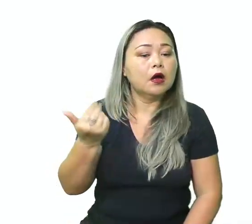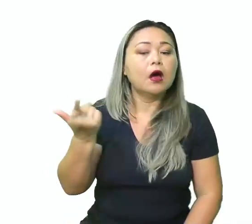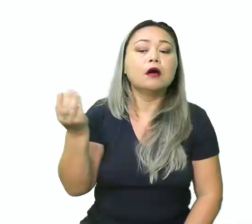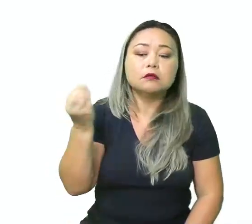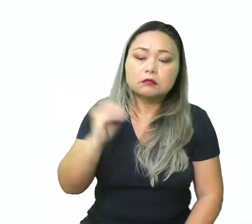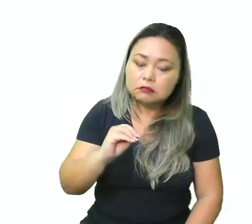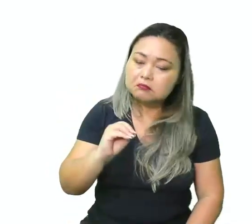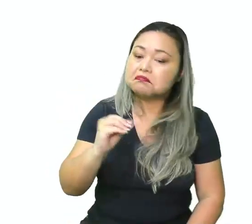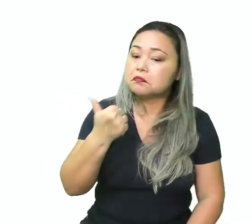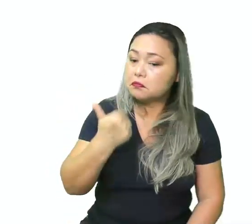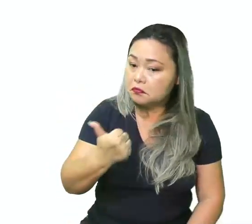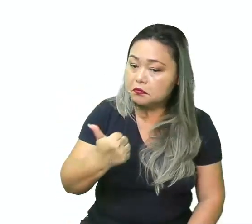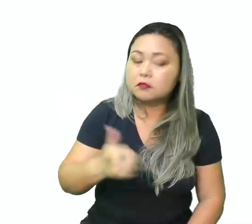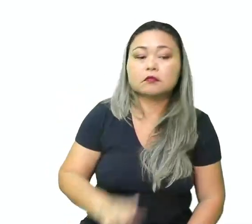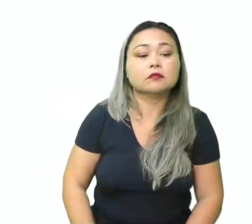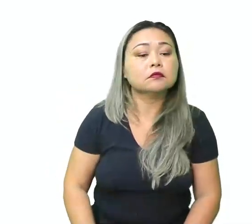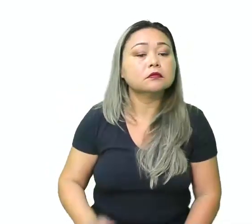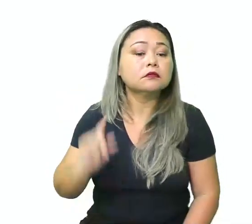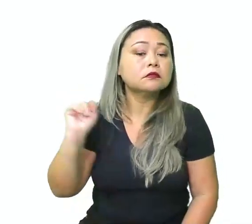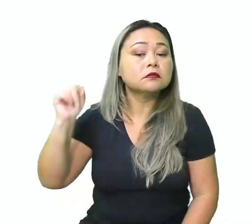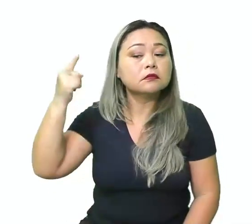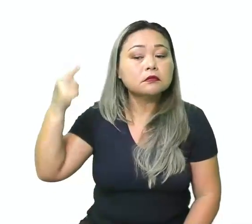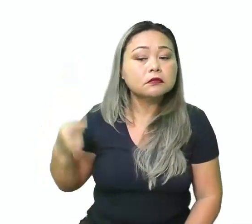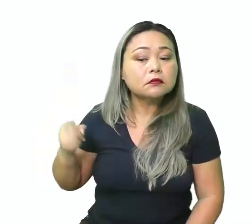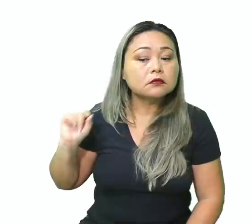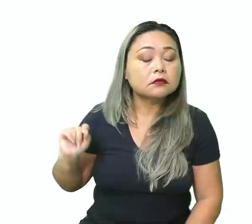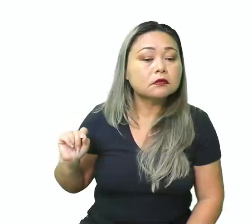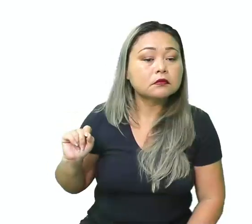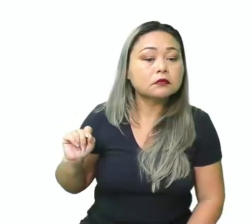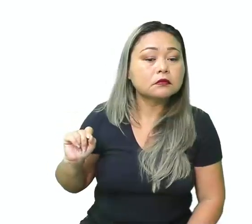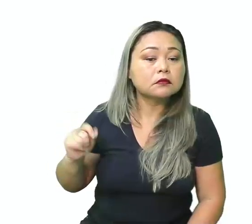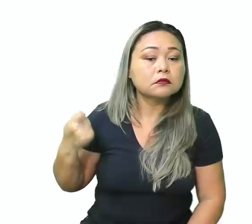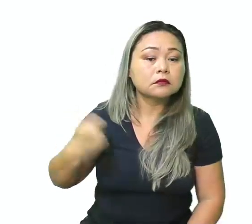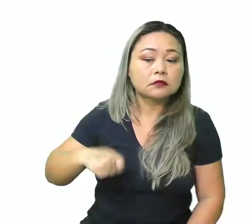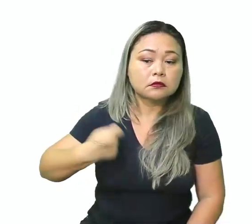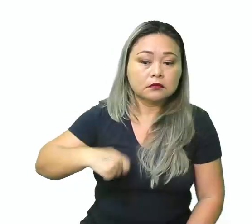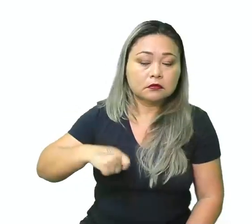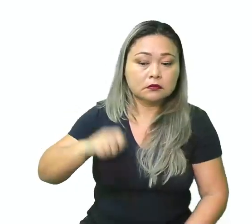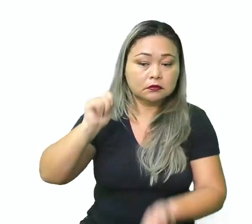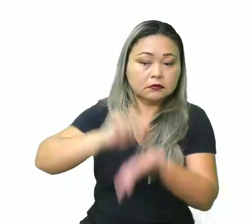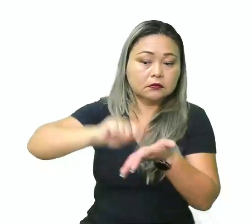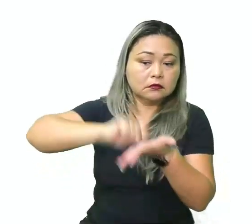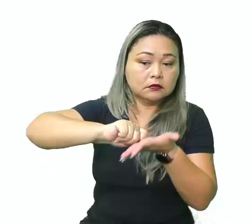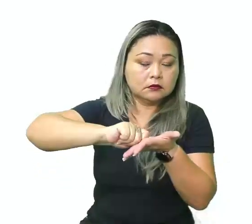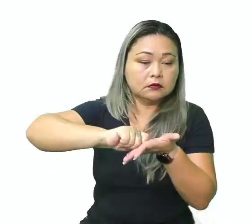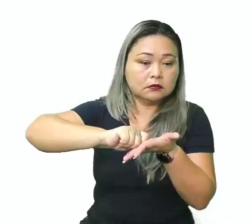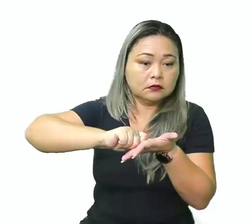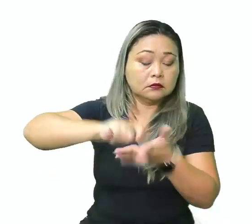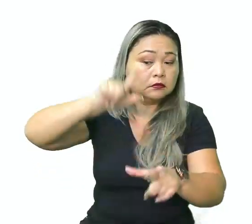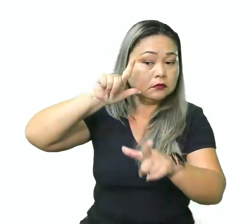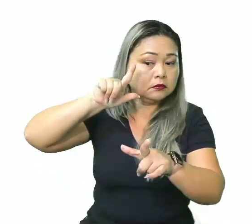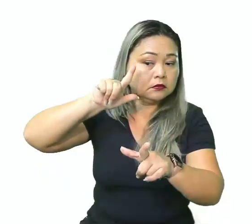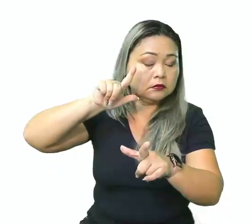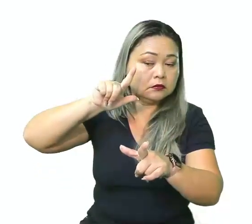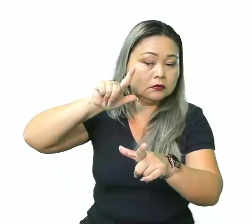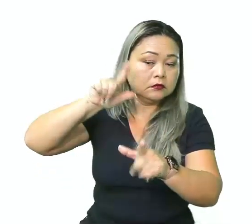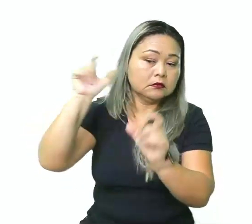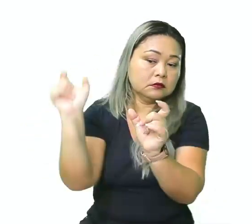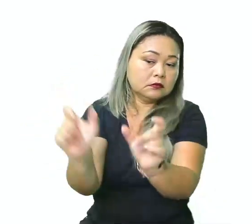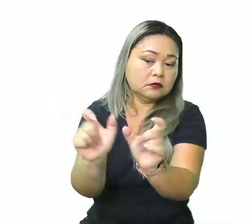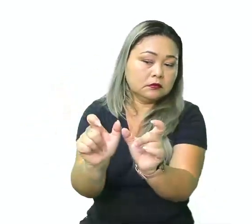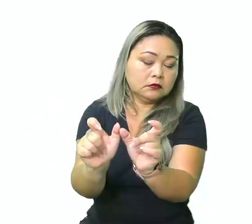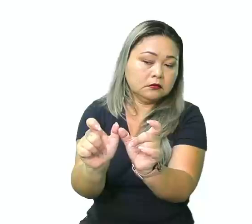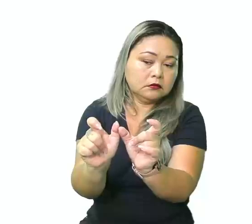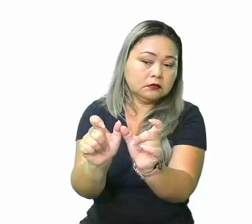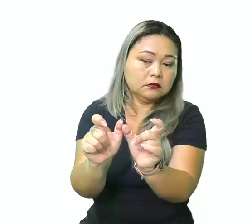em latim, beleza. O que está acontecendo agora? Ele precisa ser escrito a letra ou a palavra